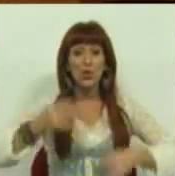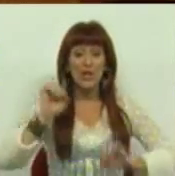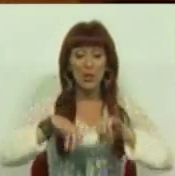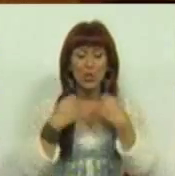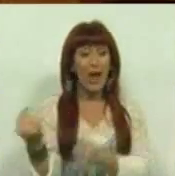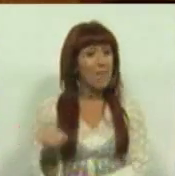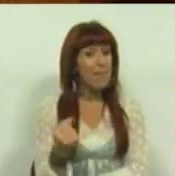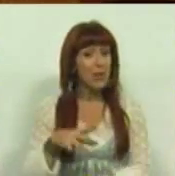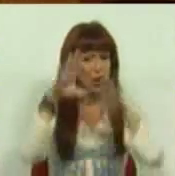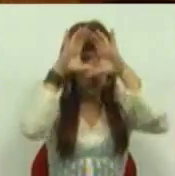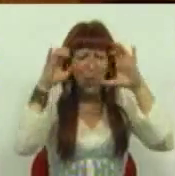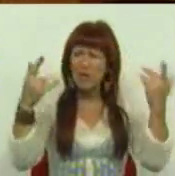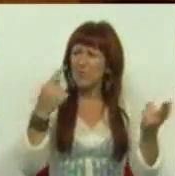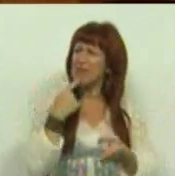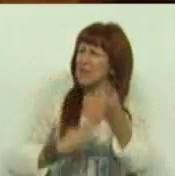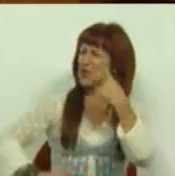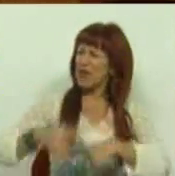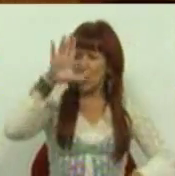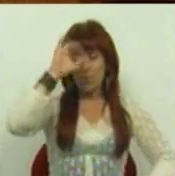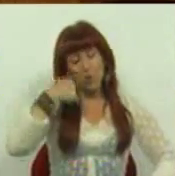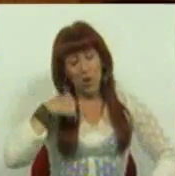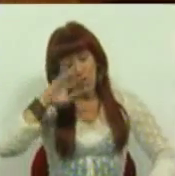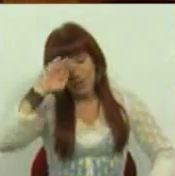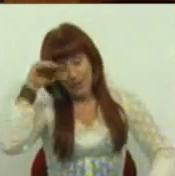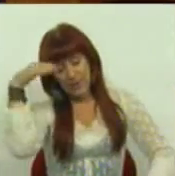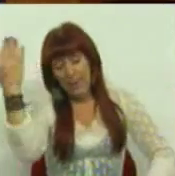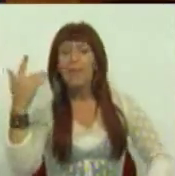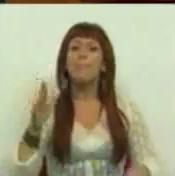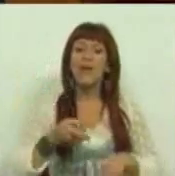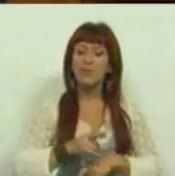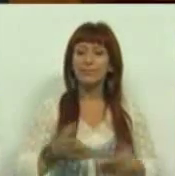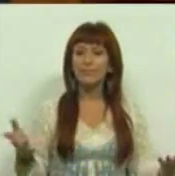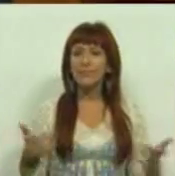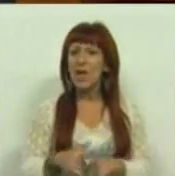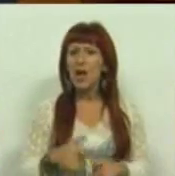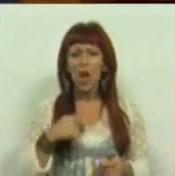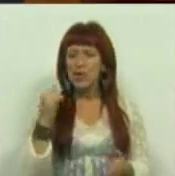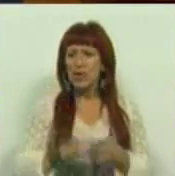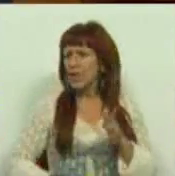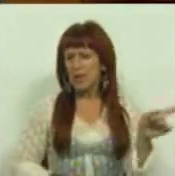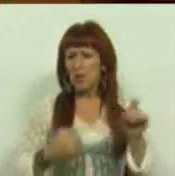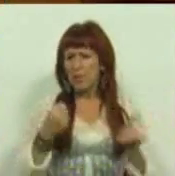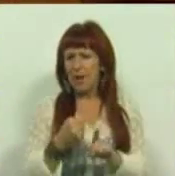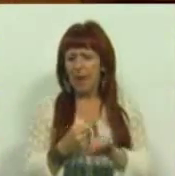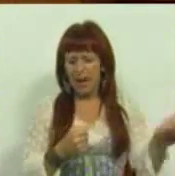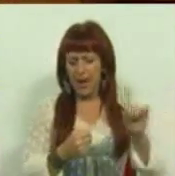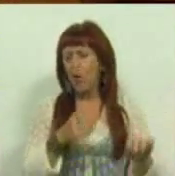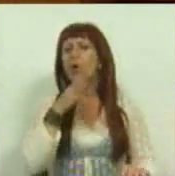mínima. Um conceito que parece estranho ao Governo, bem sabemos, mas pelo qual não desistiremos de nos bater. Disse.